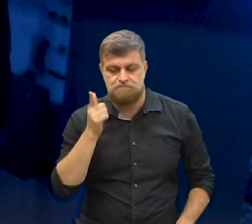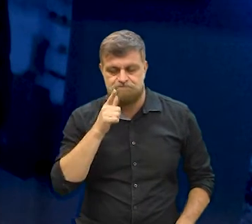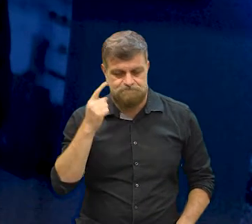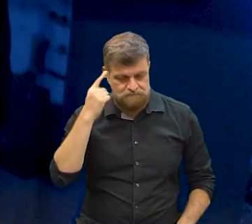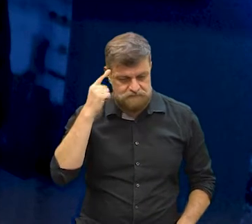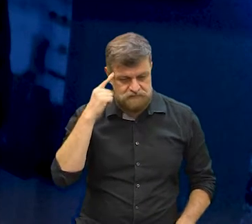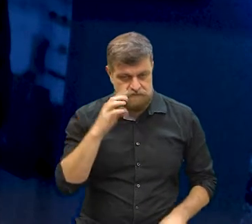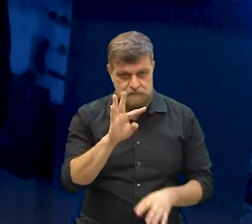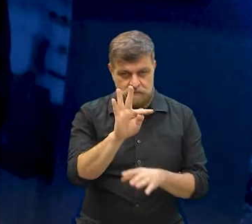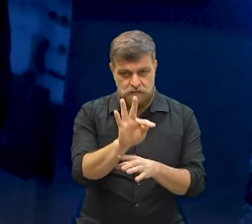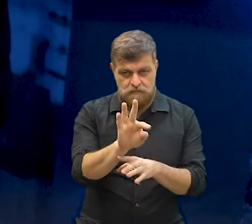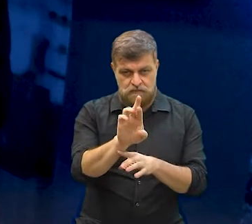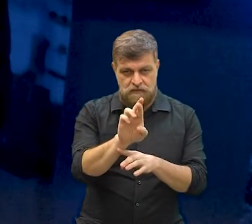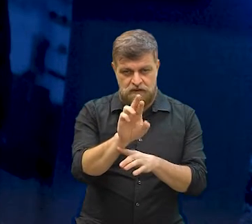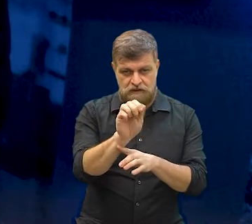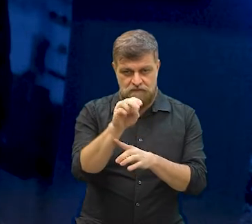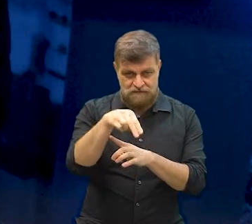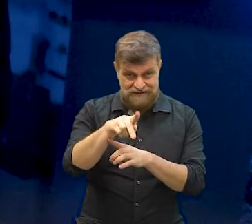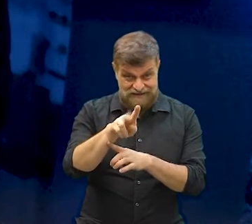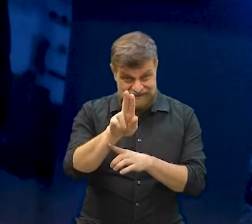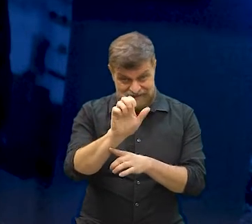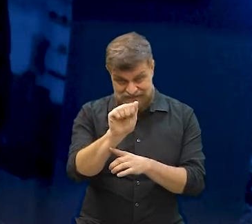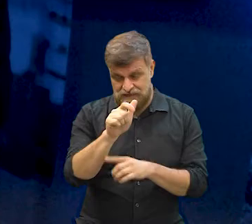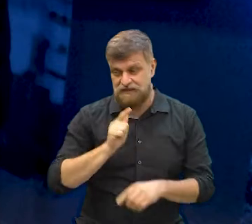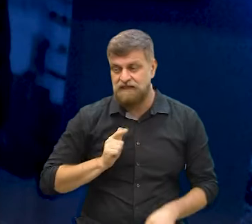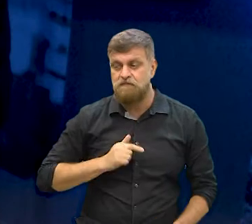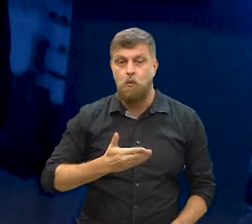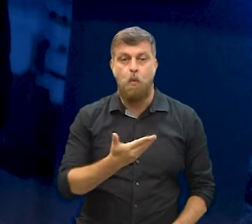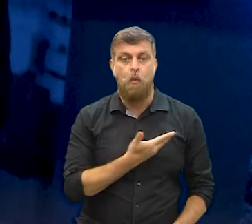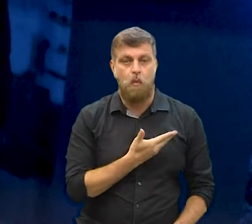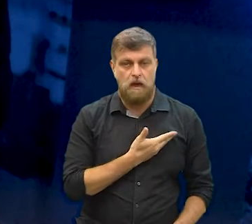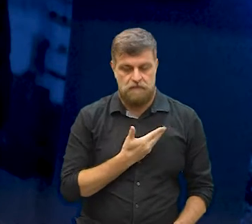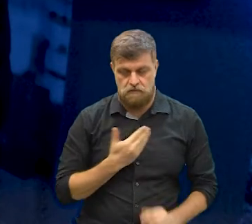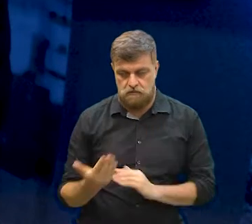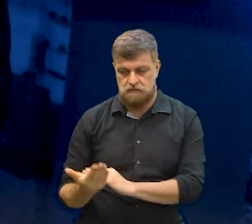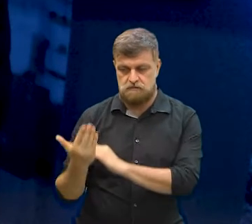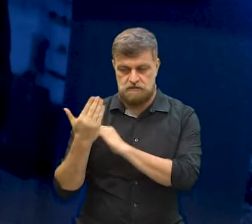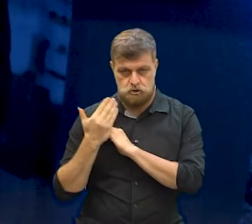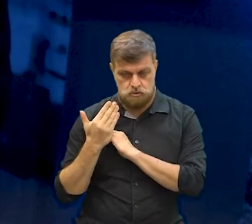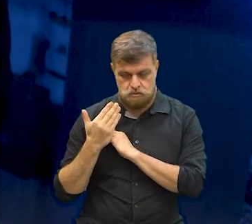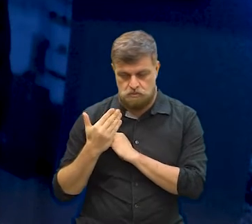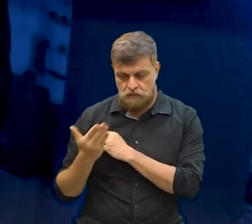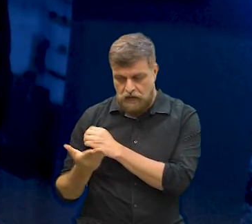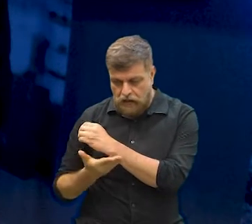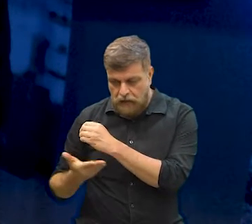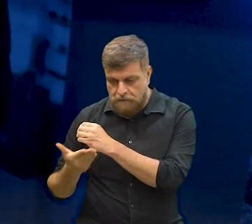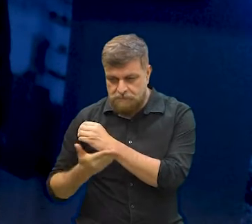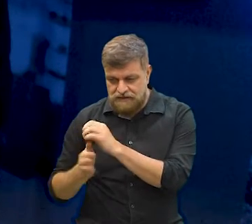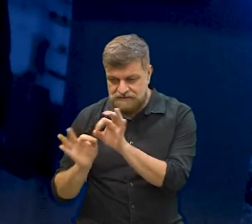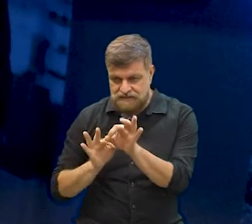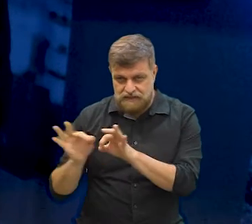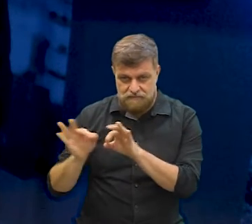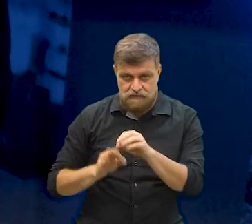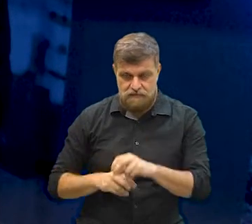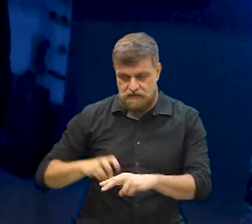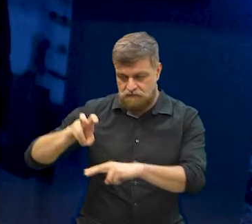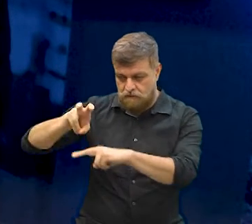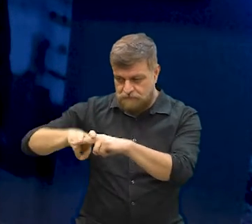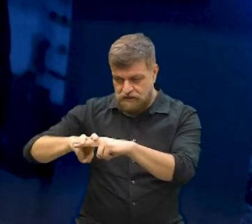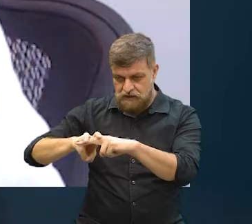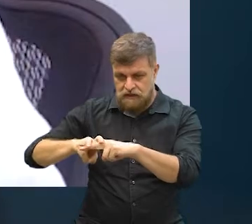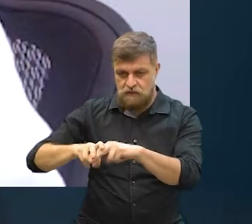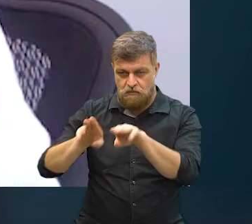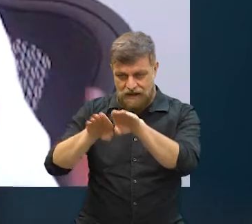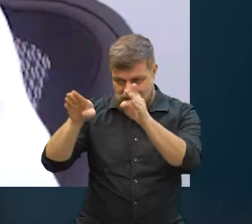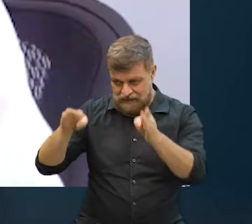a franquia, o nosso primeiro franqueado foi um colega nosso, que na verdade nos ajudou lá no início. Ele fazia os móveis da nossa